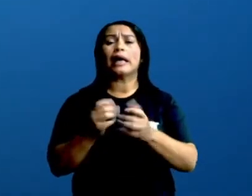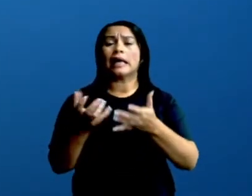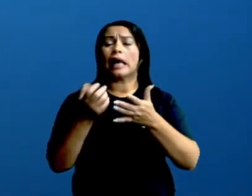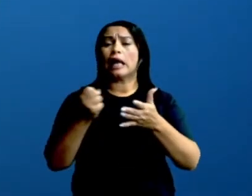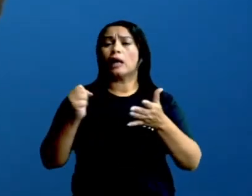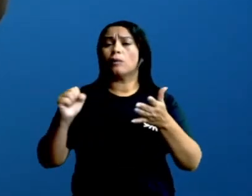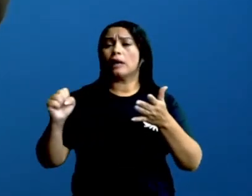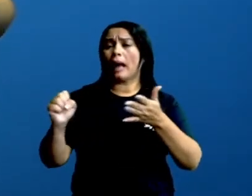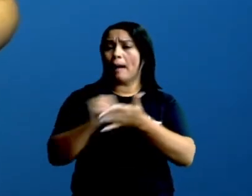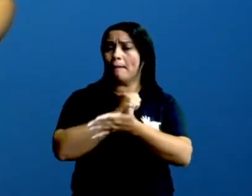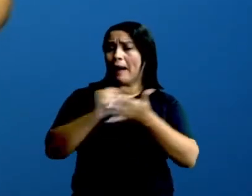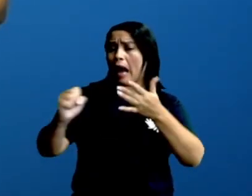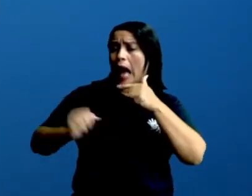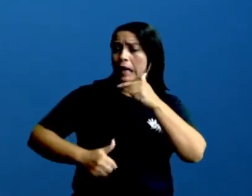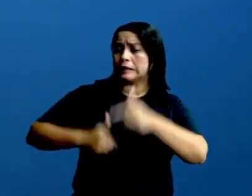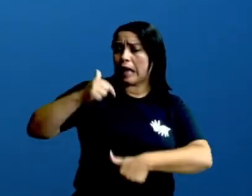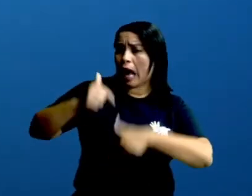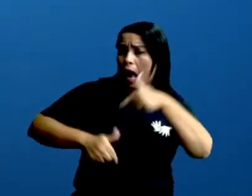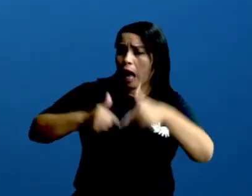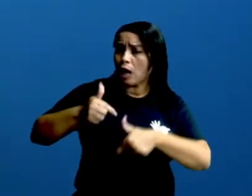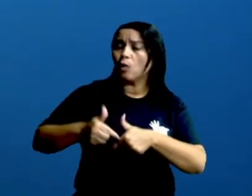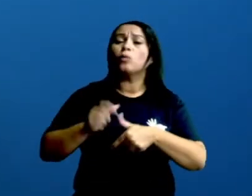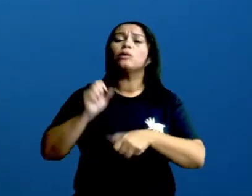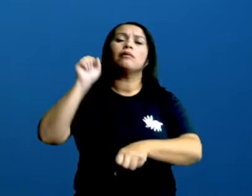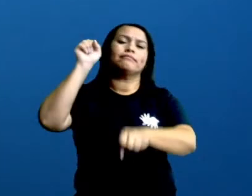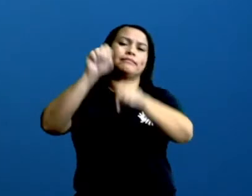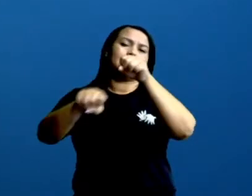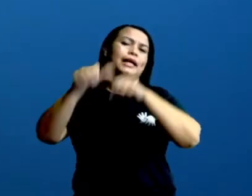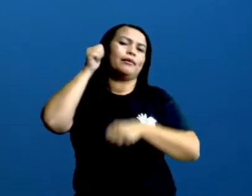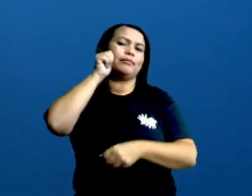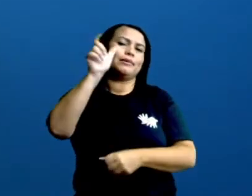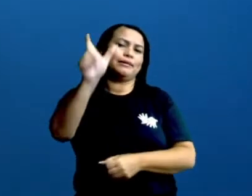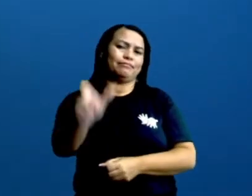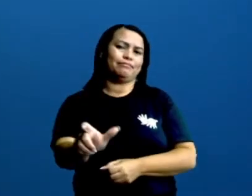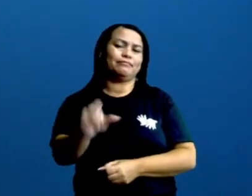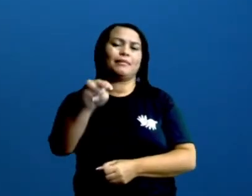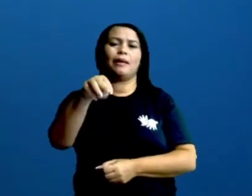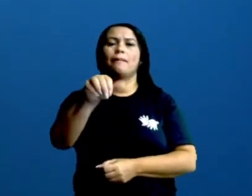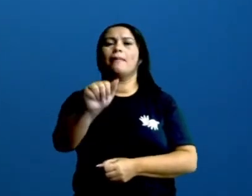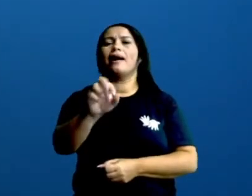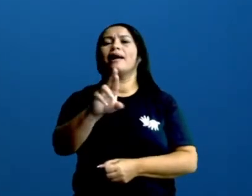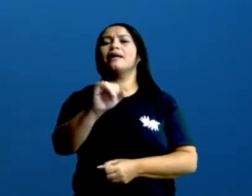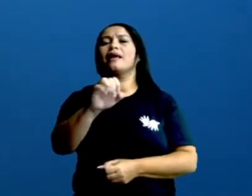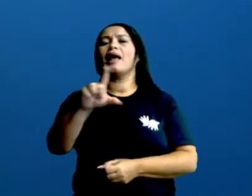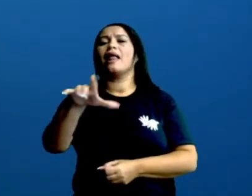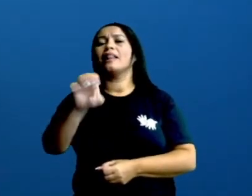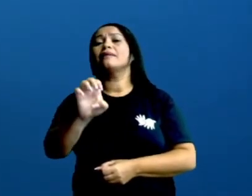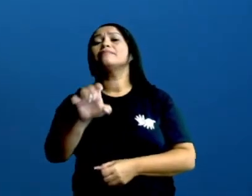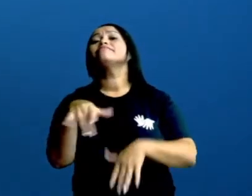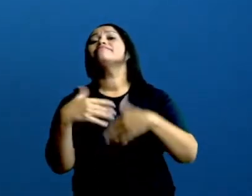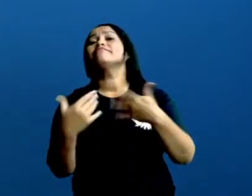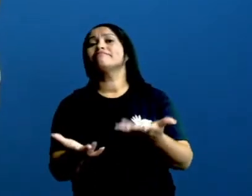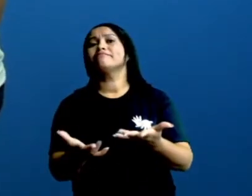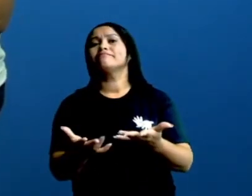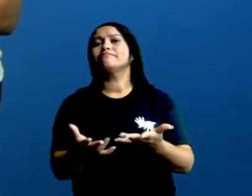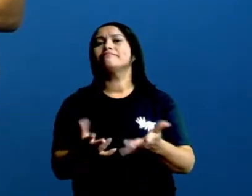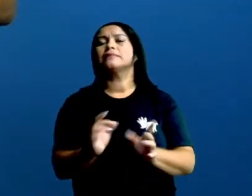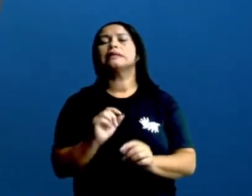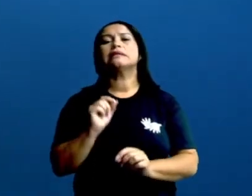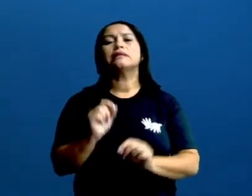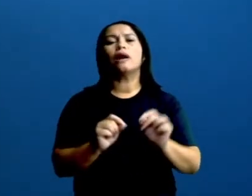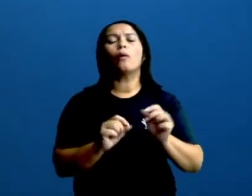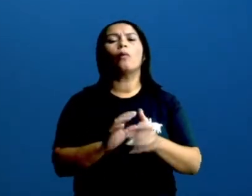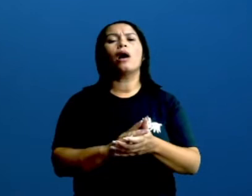apagar essa luta, essa visibilidade, mataram Marielle, né? Quem mandou matar Marielle? E aí as